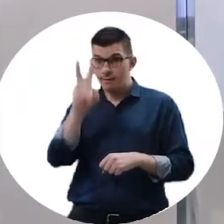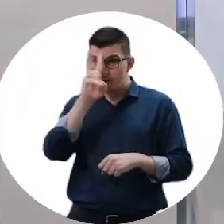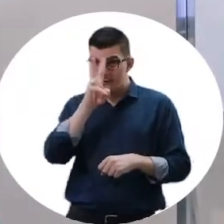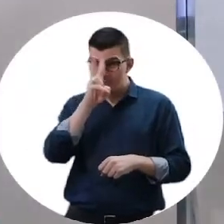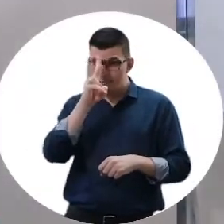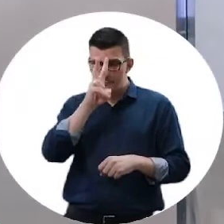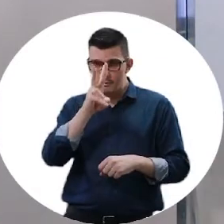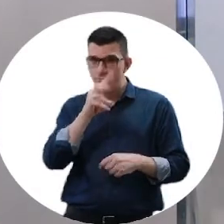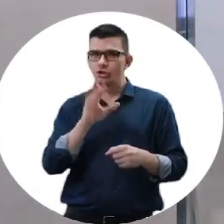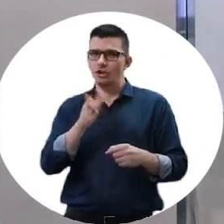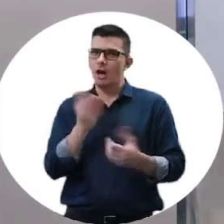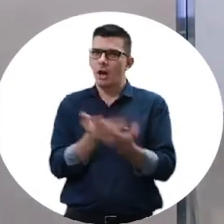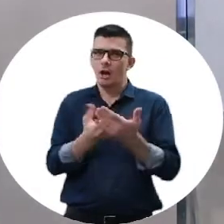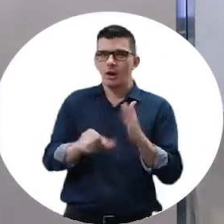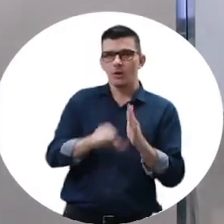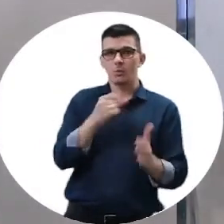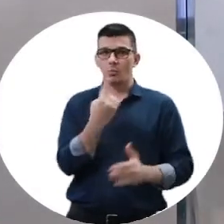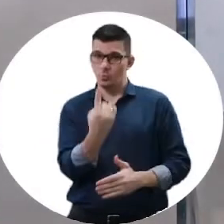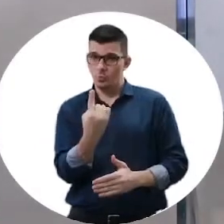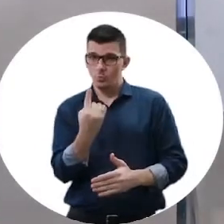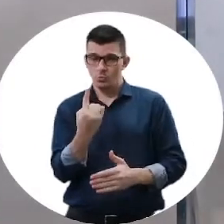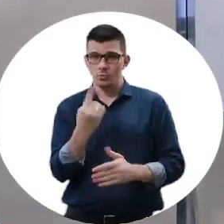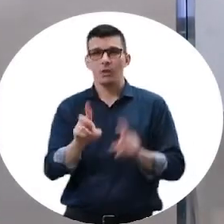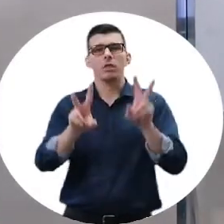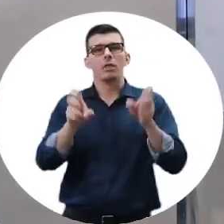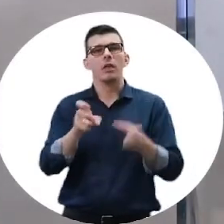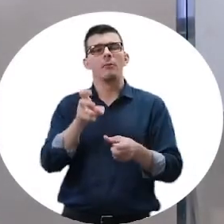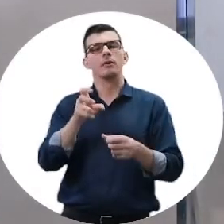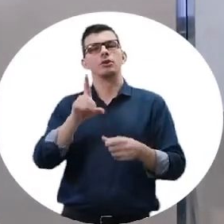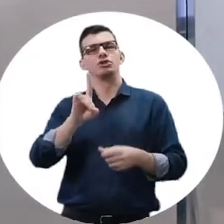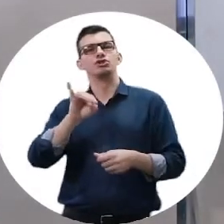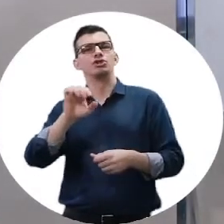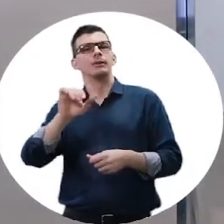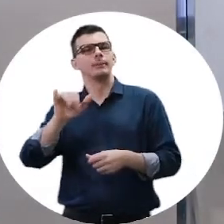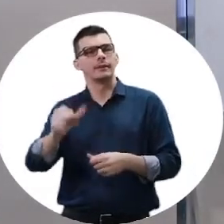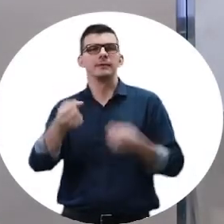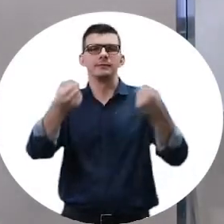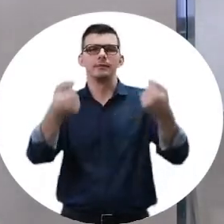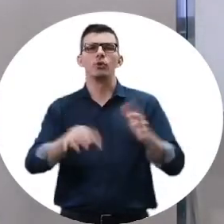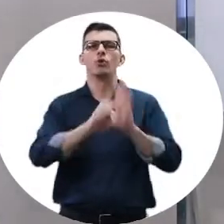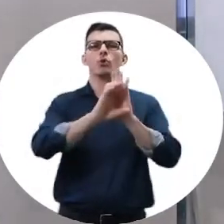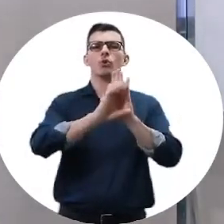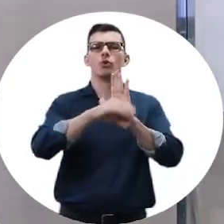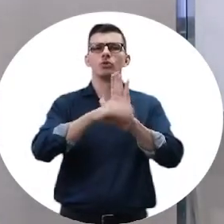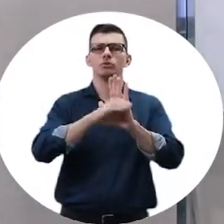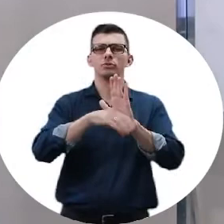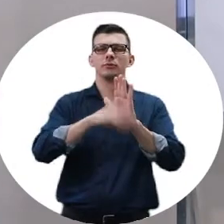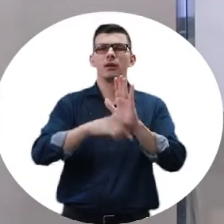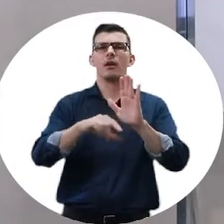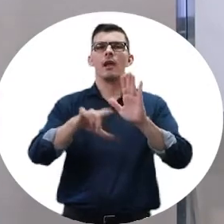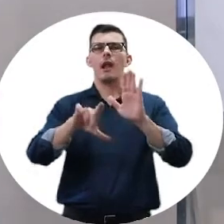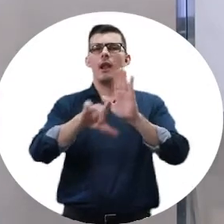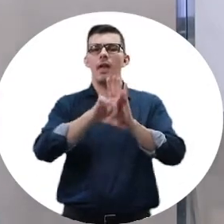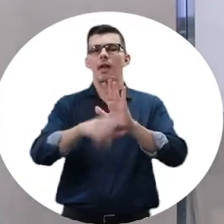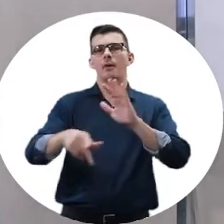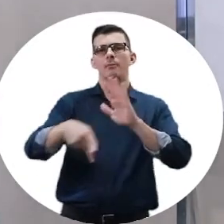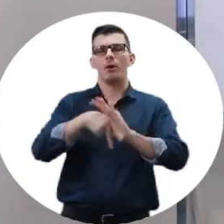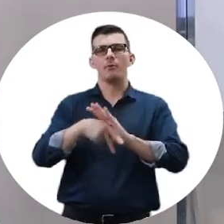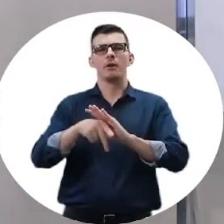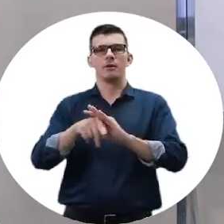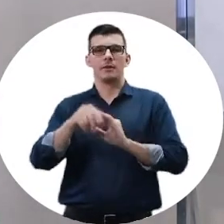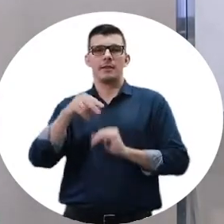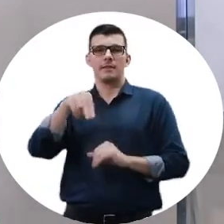2. A primeira parte, na primeira aula, eu defini as leis de